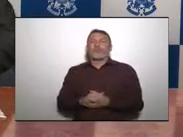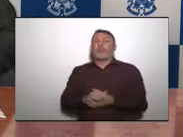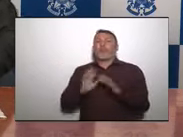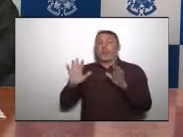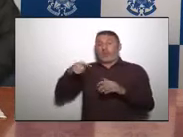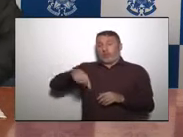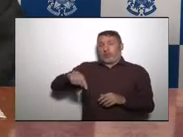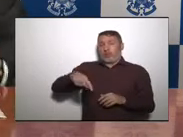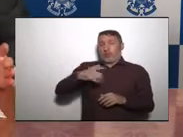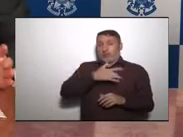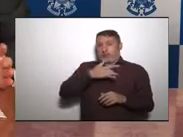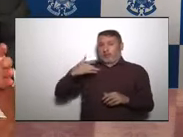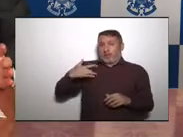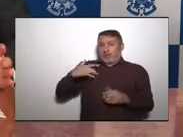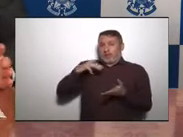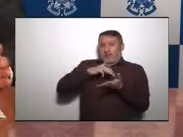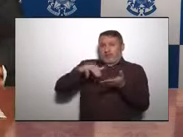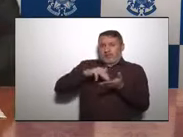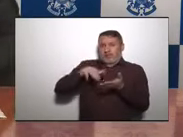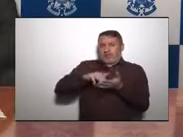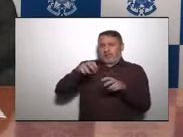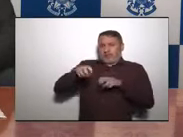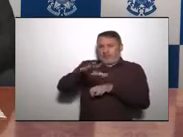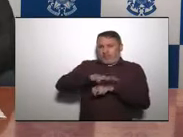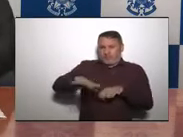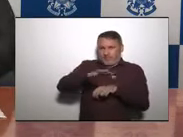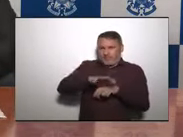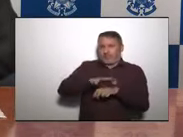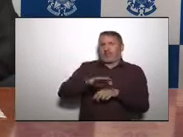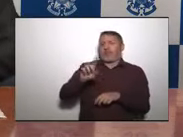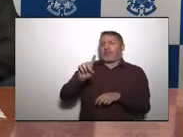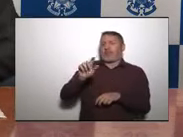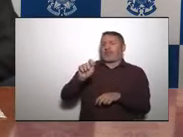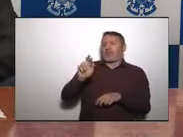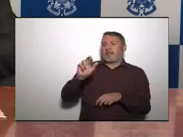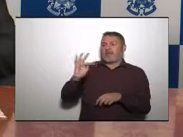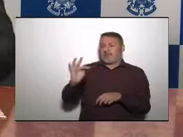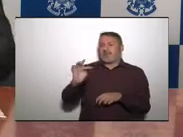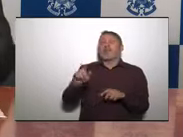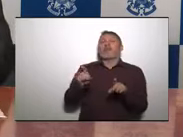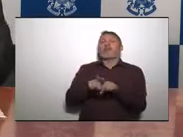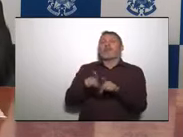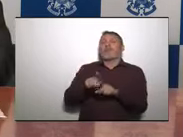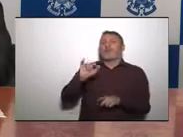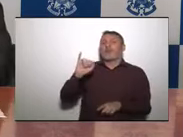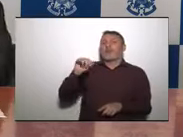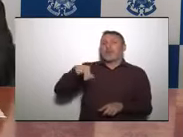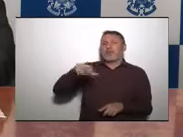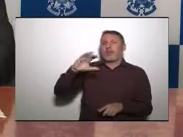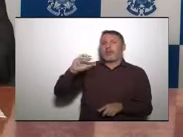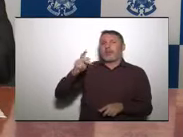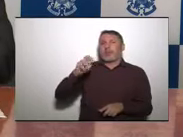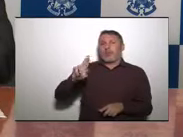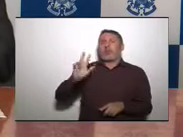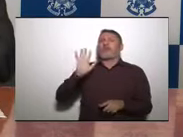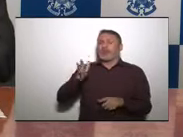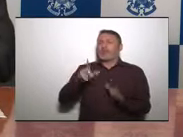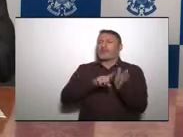Agricultura, Incapere, DAF, tá certo? Já tem feito um trabalho, produzimos uma cartilha,